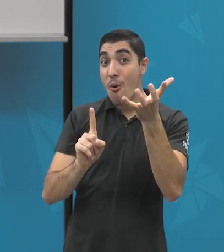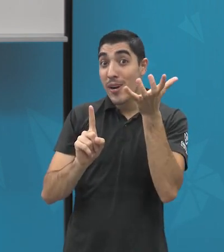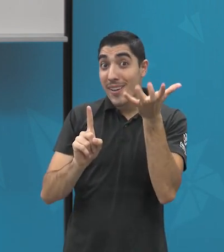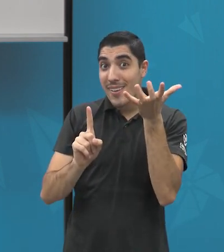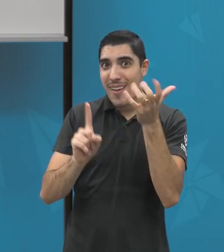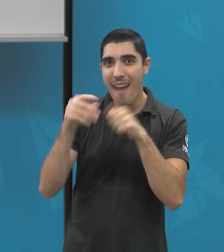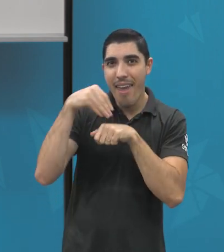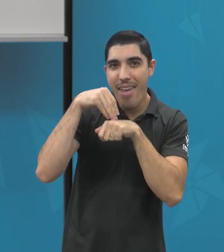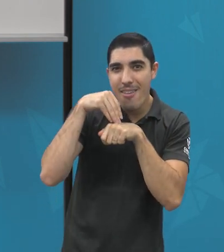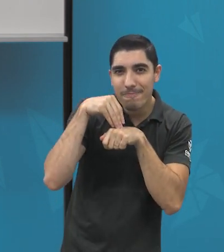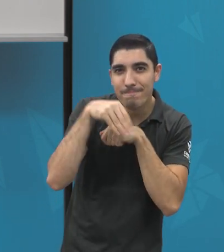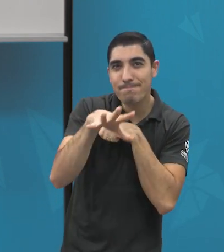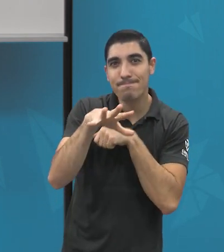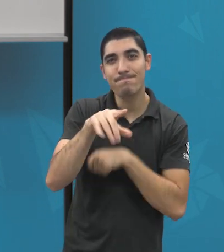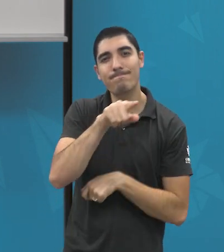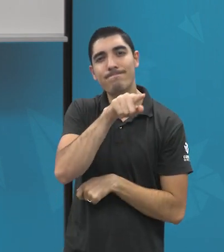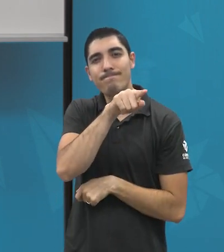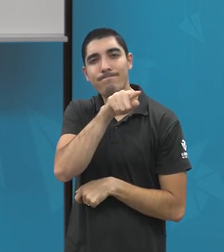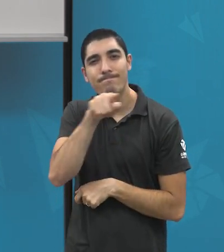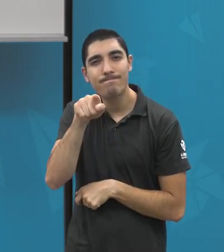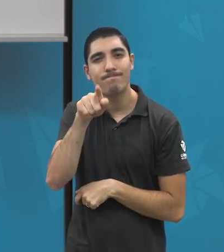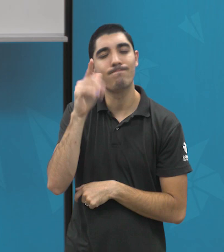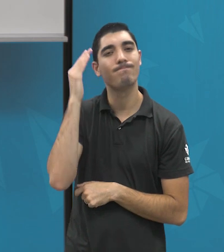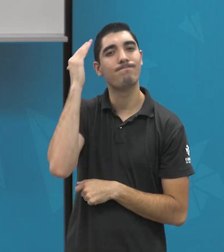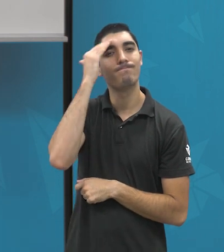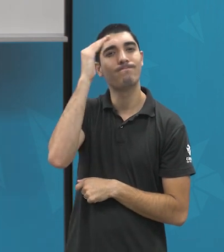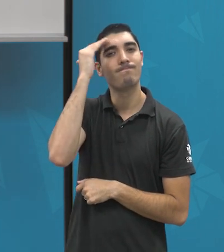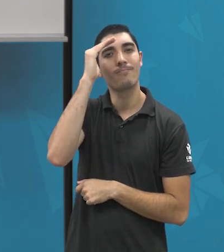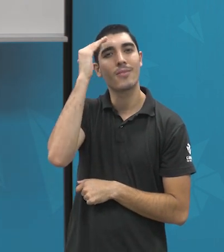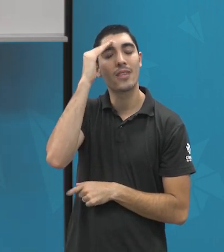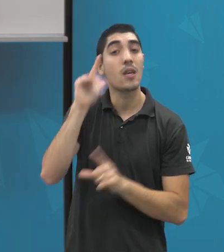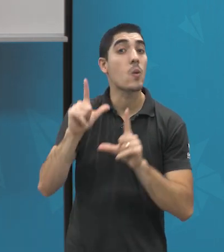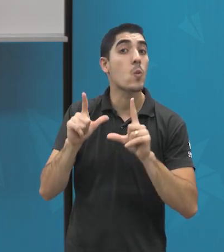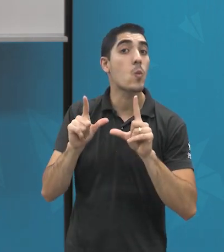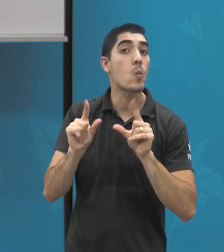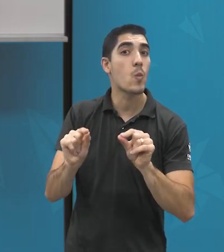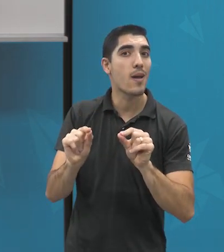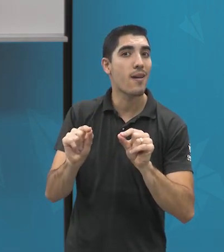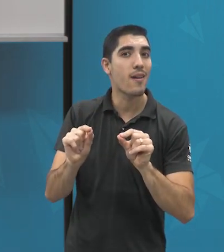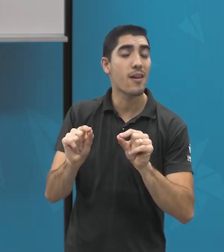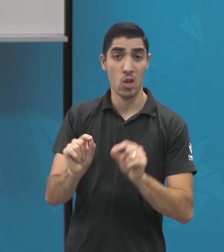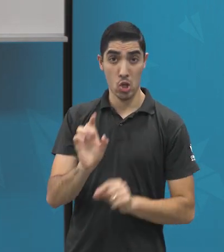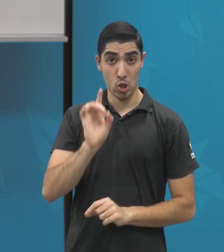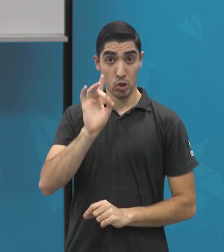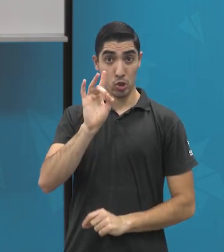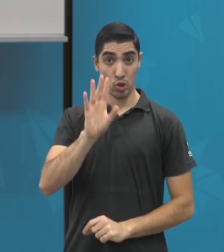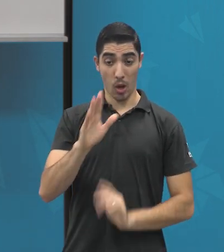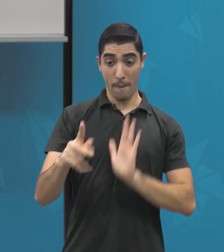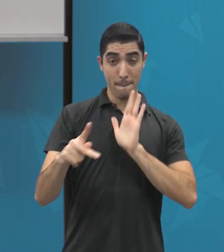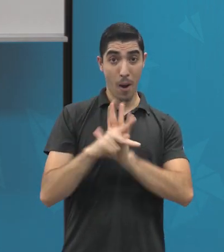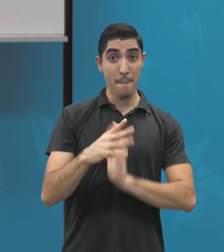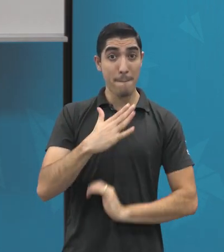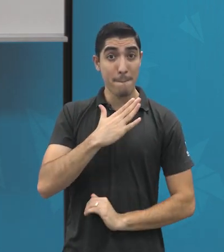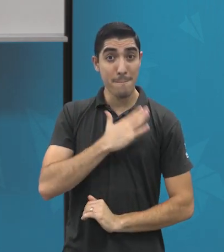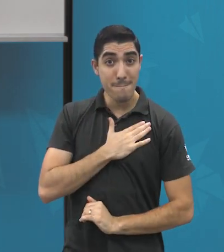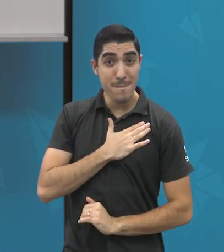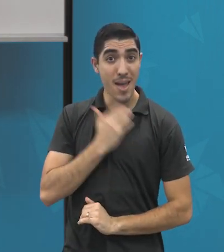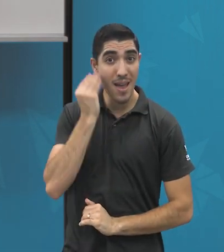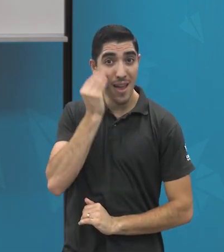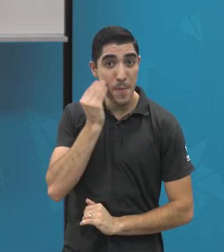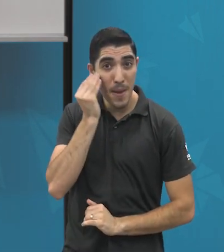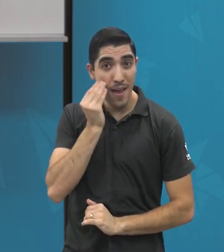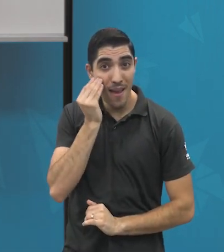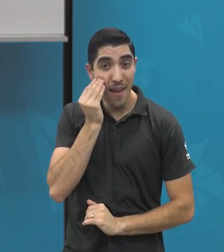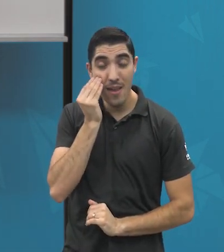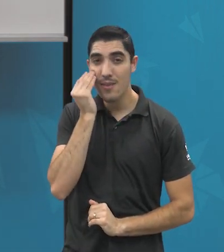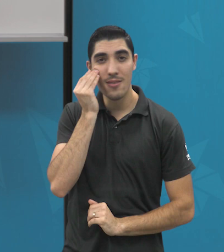a partir desse elemento é o quê? Não basta considerar as nossas experiências apenas.